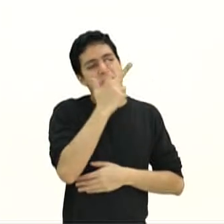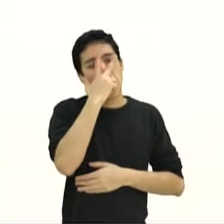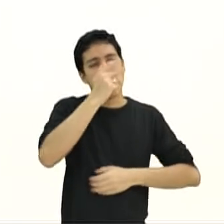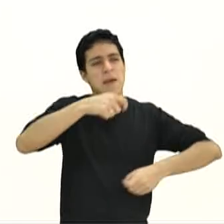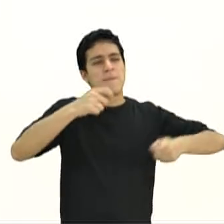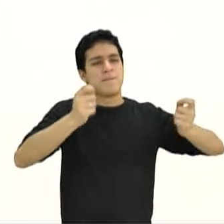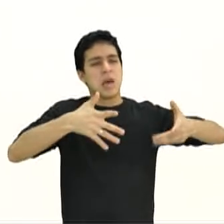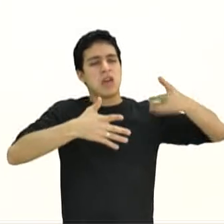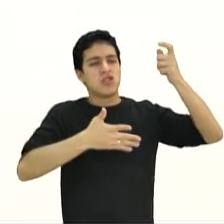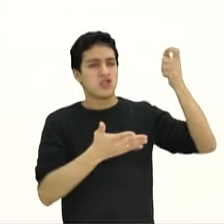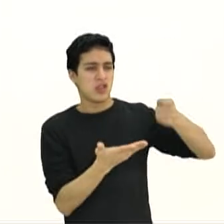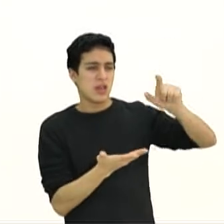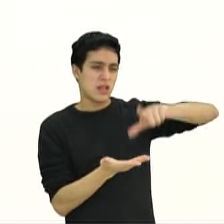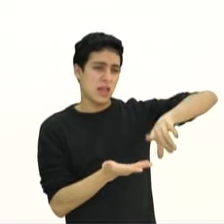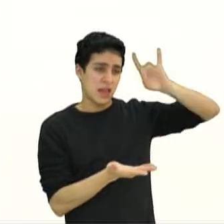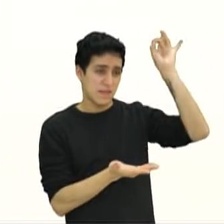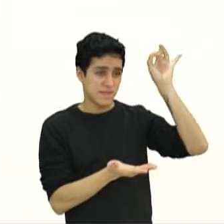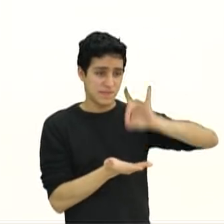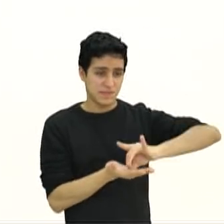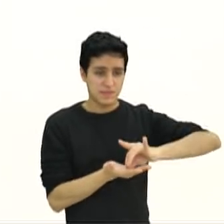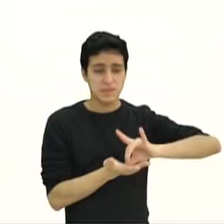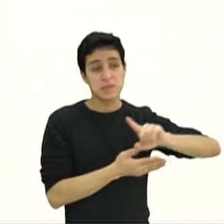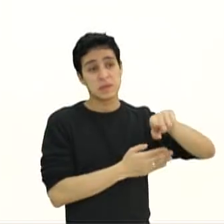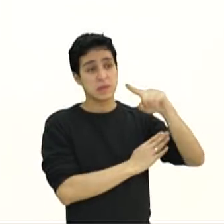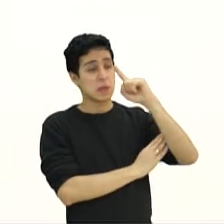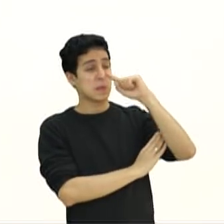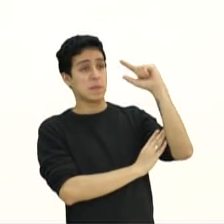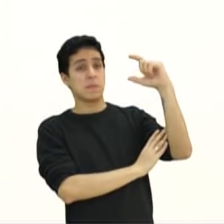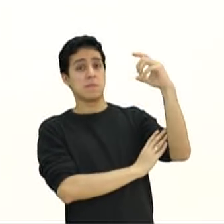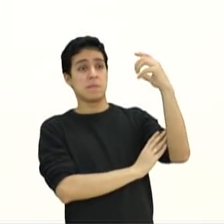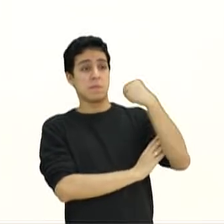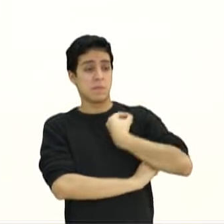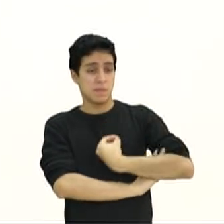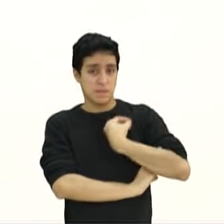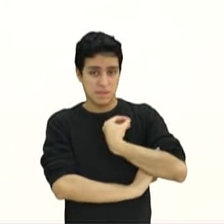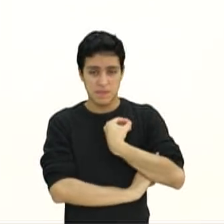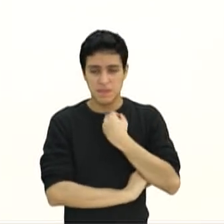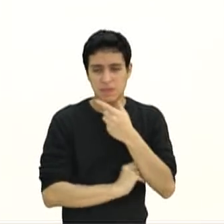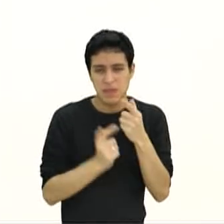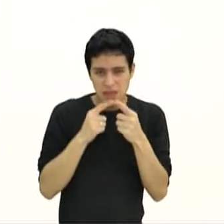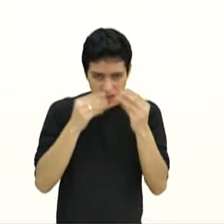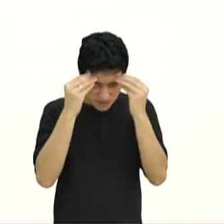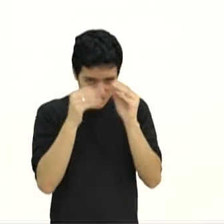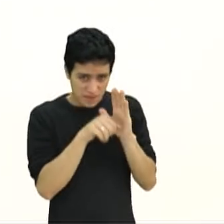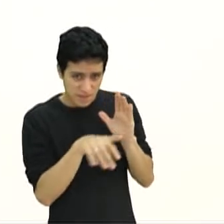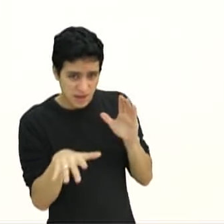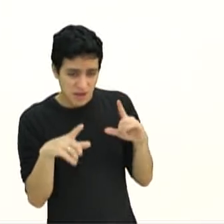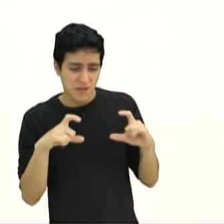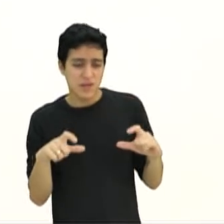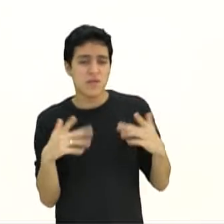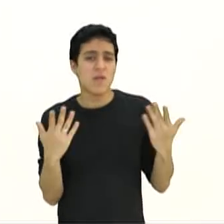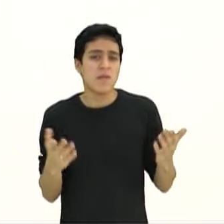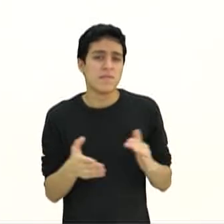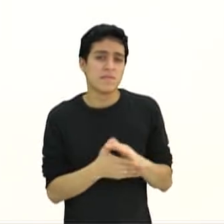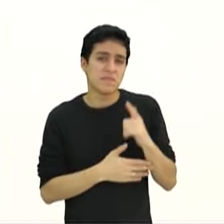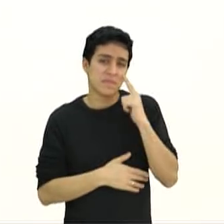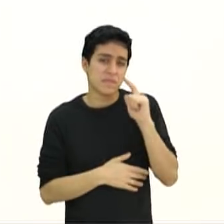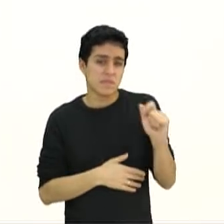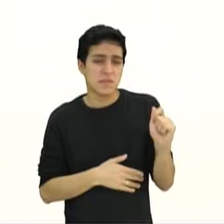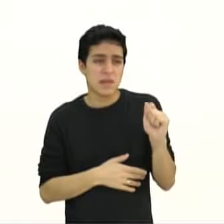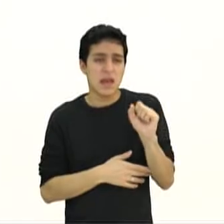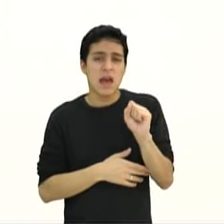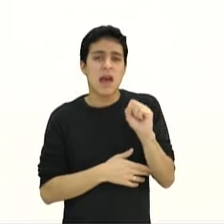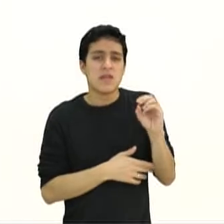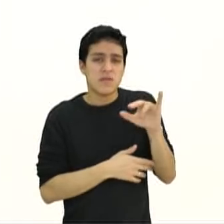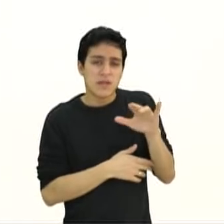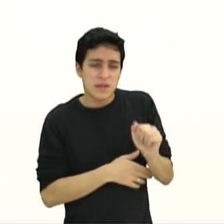magia da literatura é real e nos ameaça. A figura de linguagem presente no trecho é: letra A,